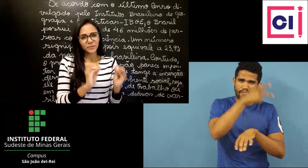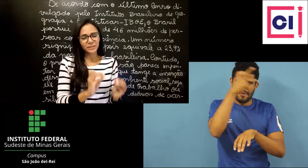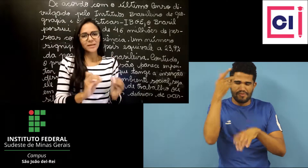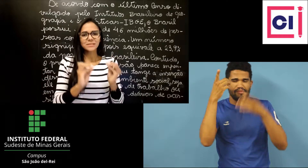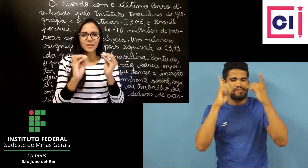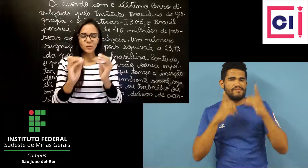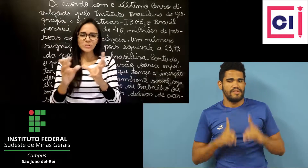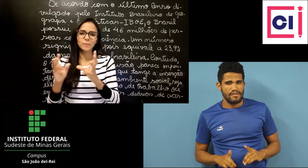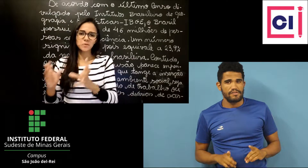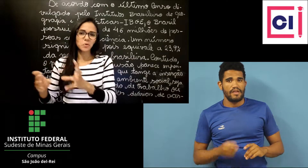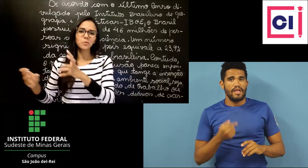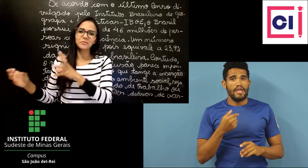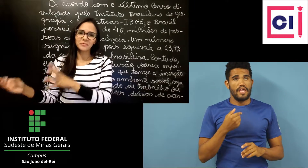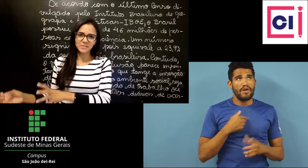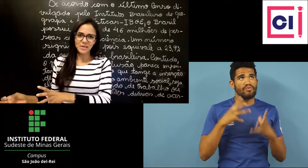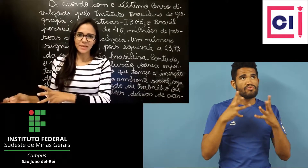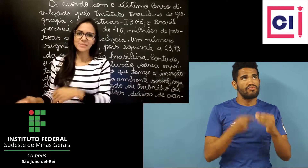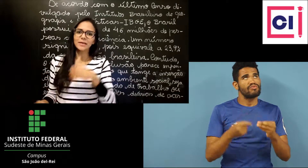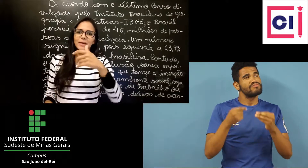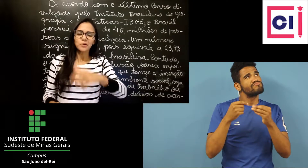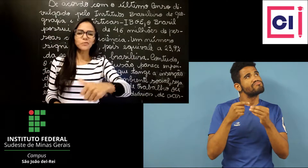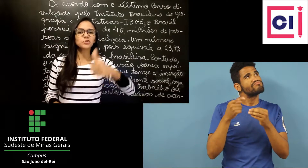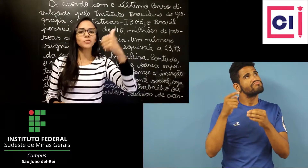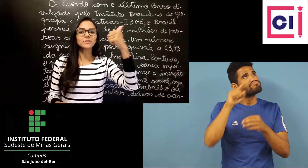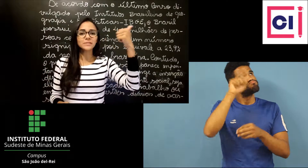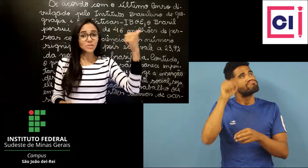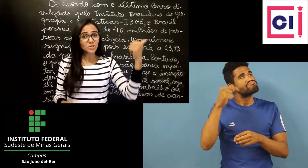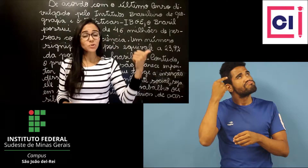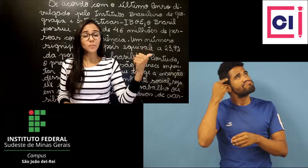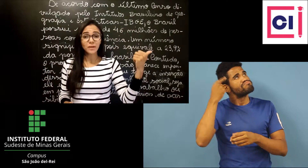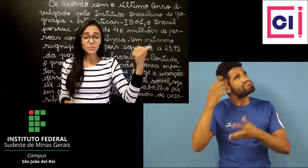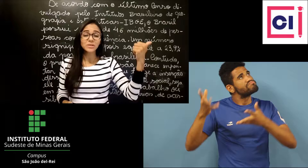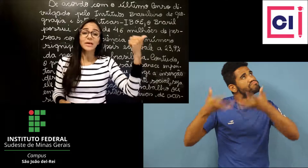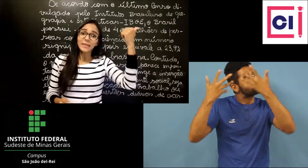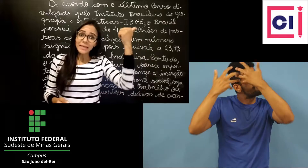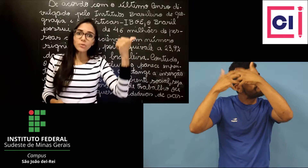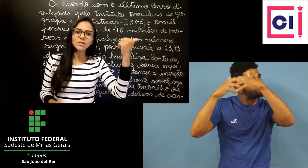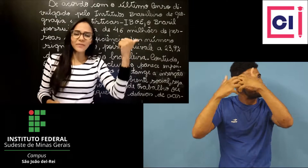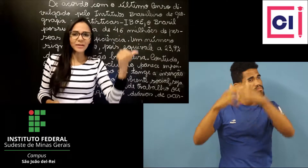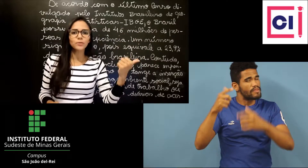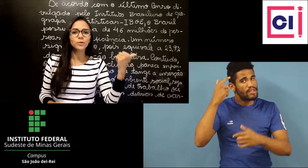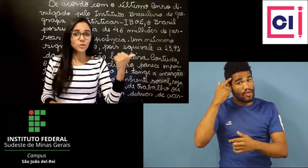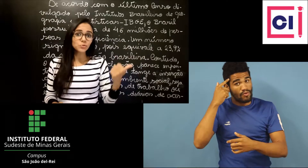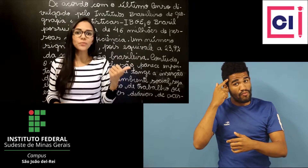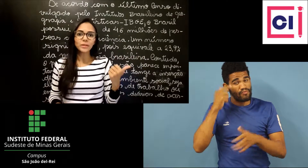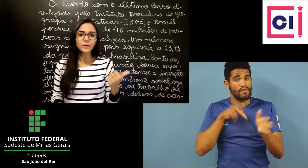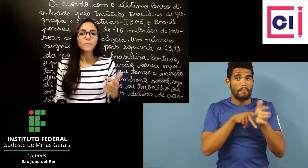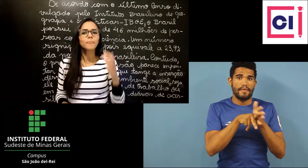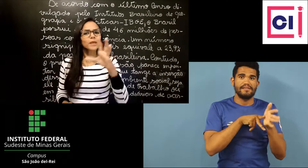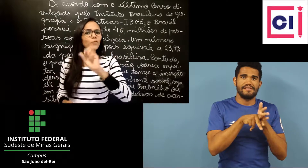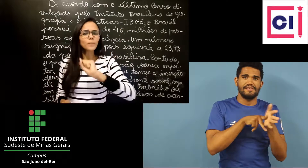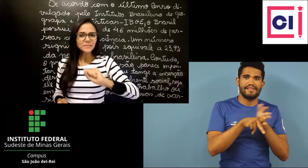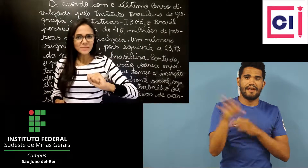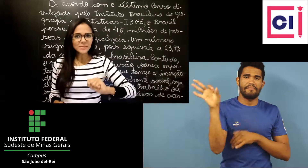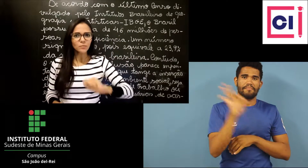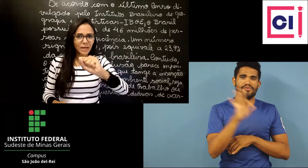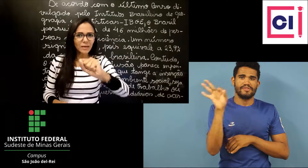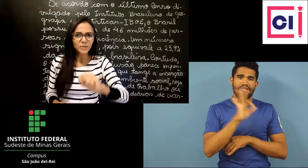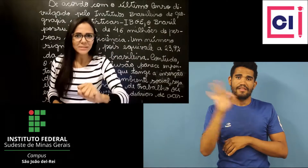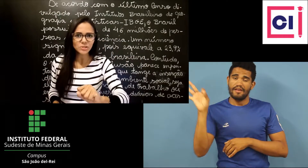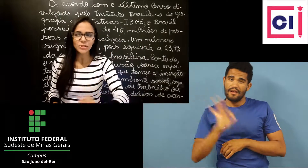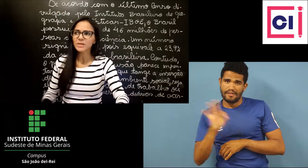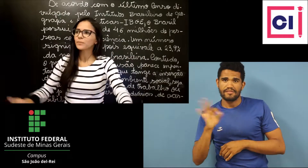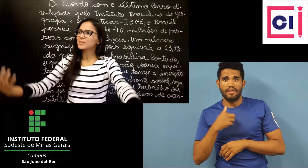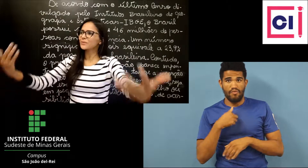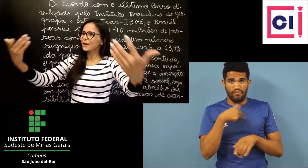a importância da inclusão da pessoa com deficiência, eu fiz todos esses questionamentos que eu já falei durante o vídeo e eu fui pesquisar um